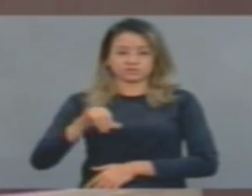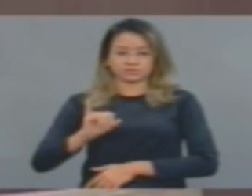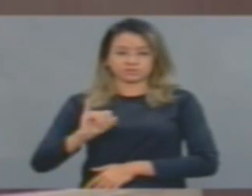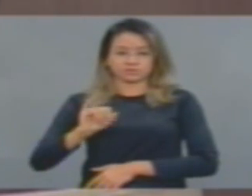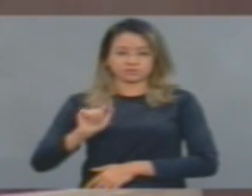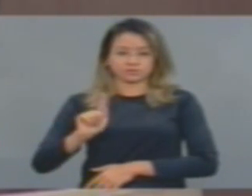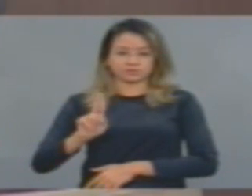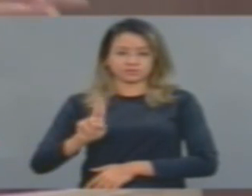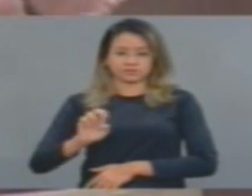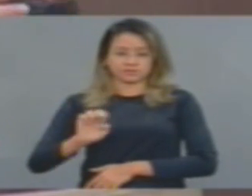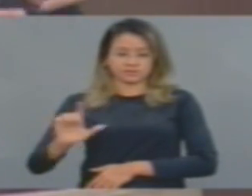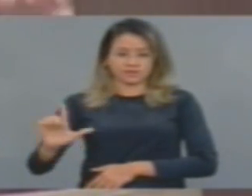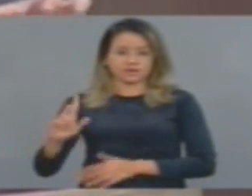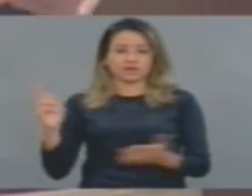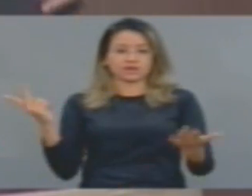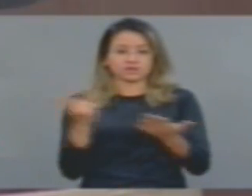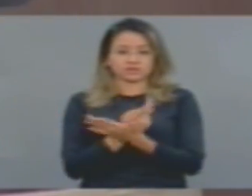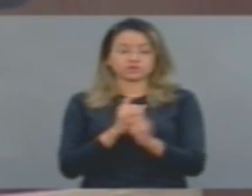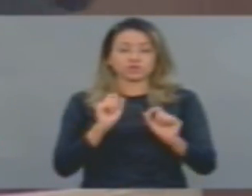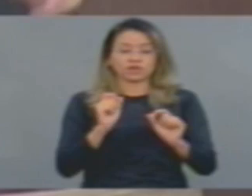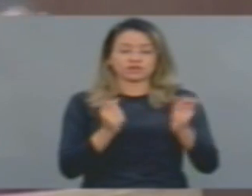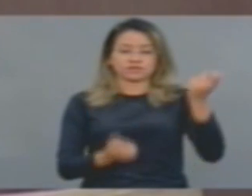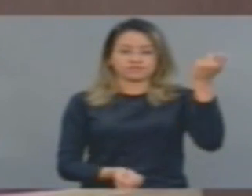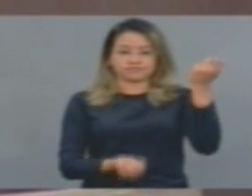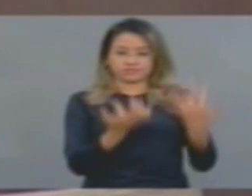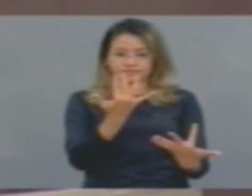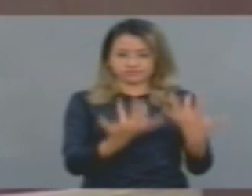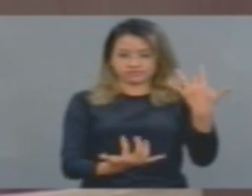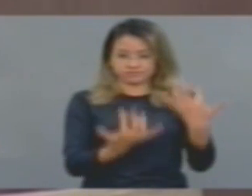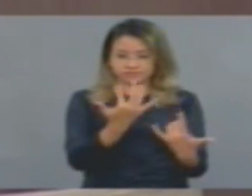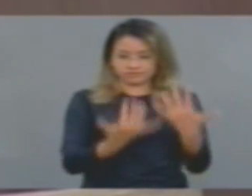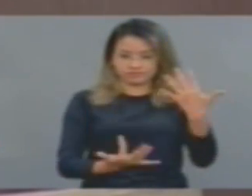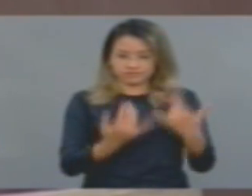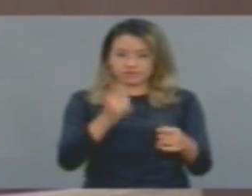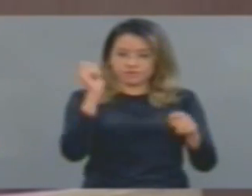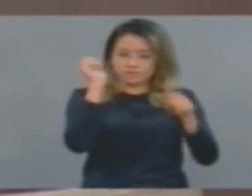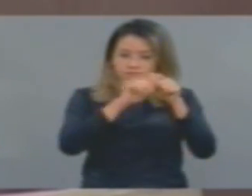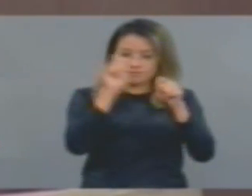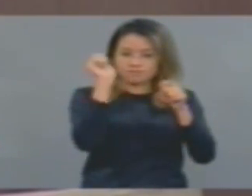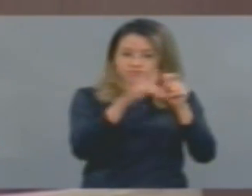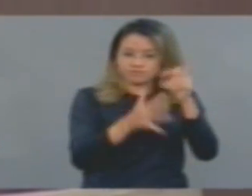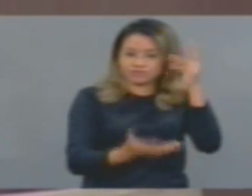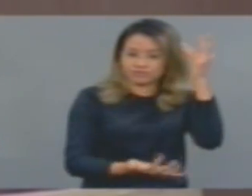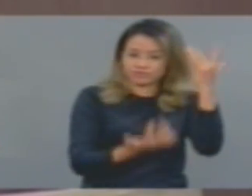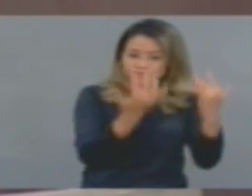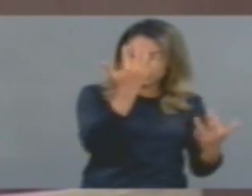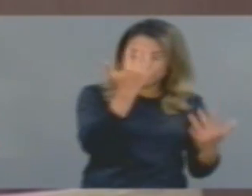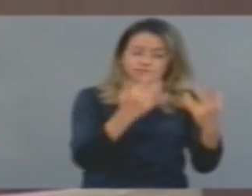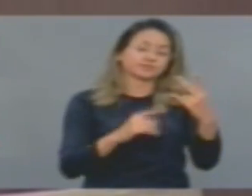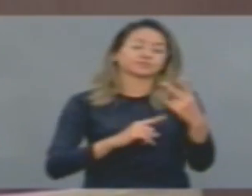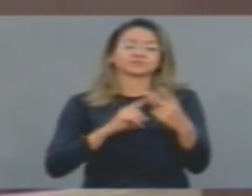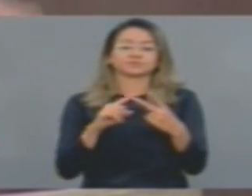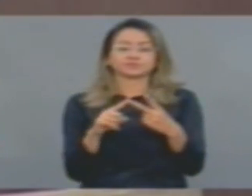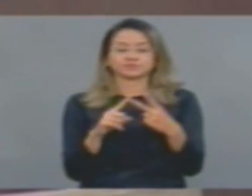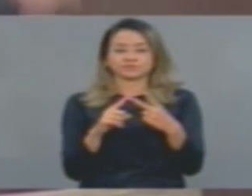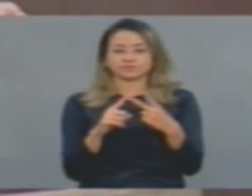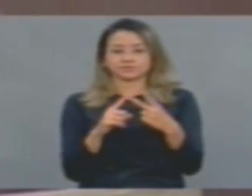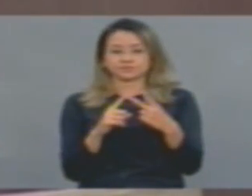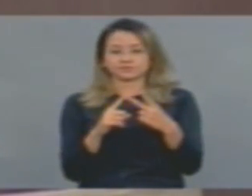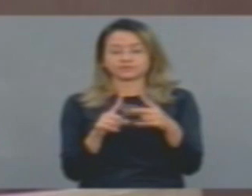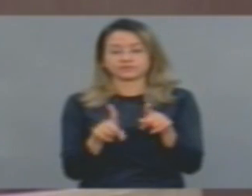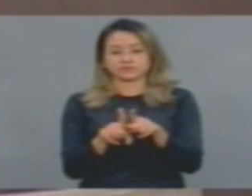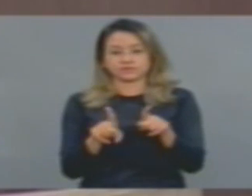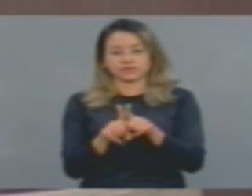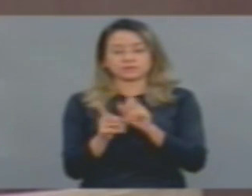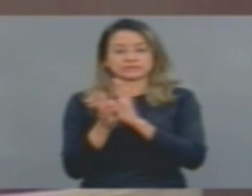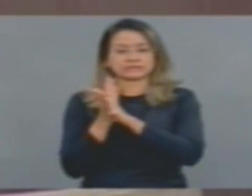em incêndio localizado em algumas partes daquele equipamento, daquela unidade,